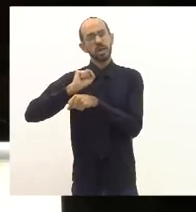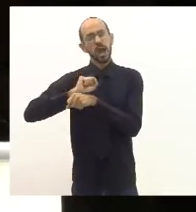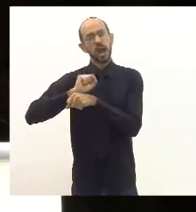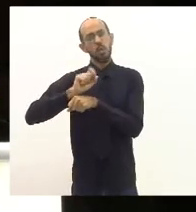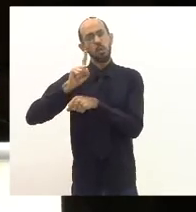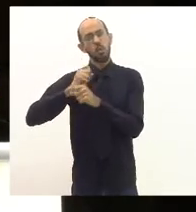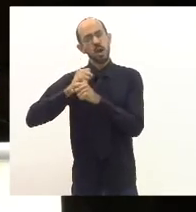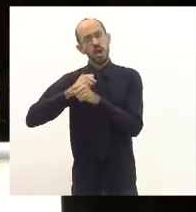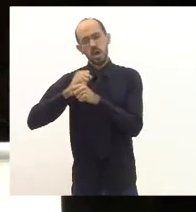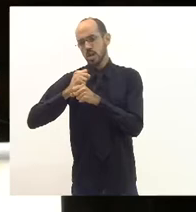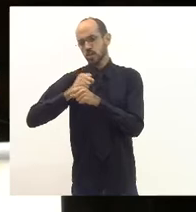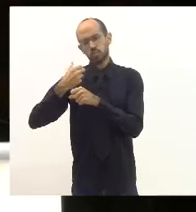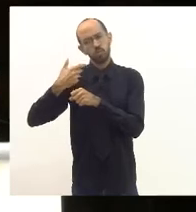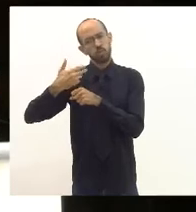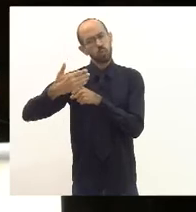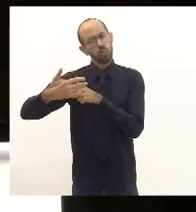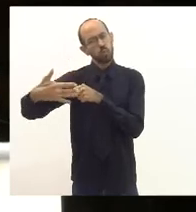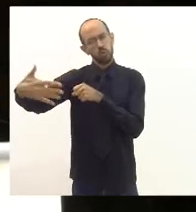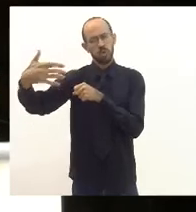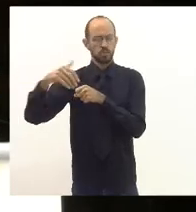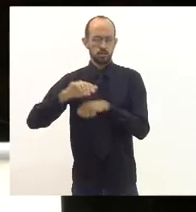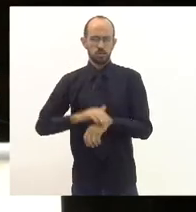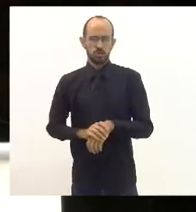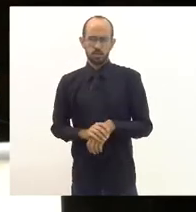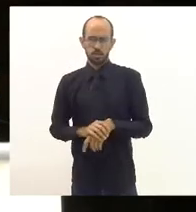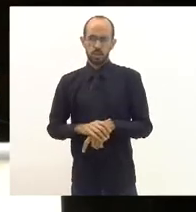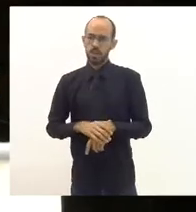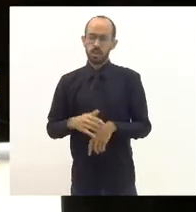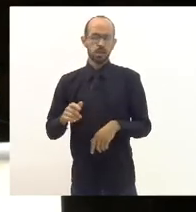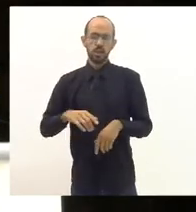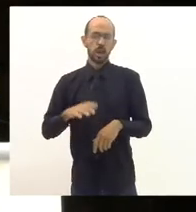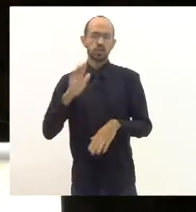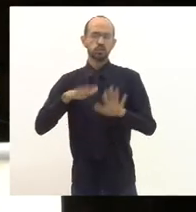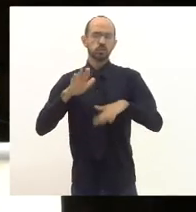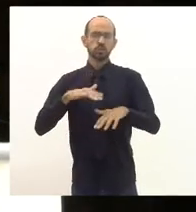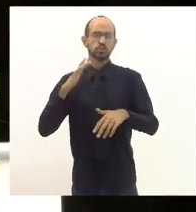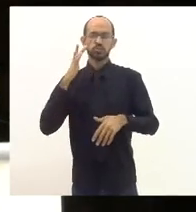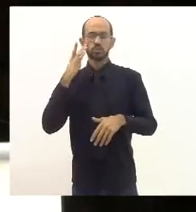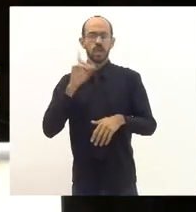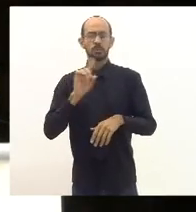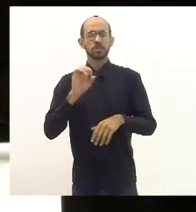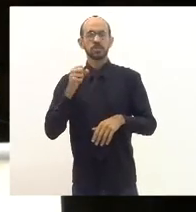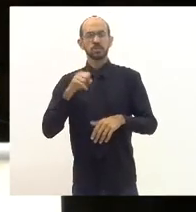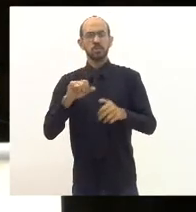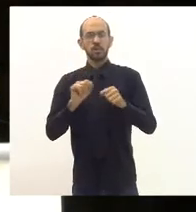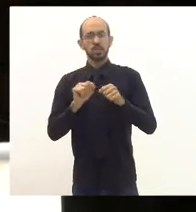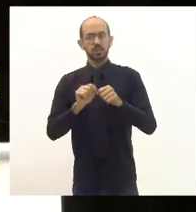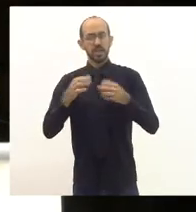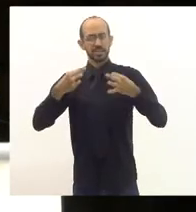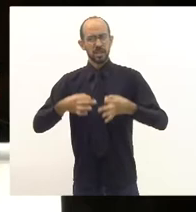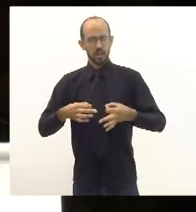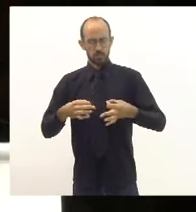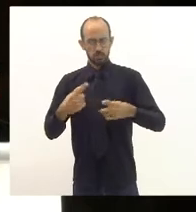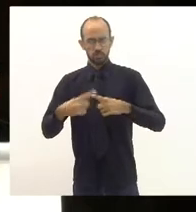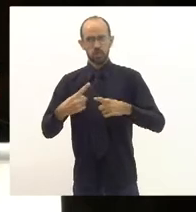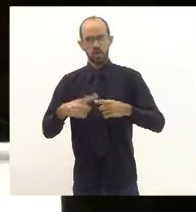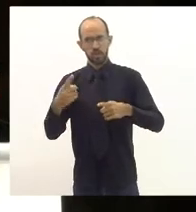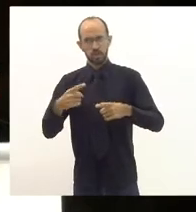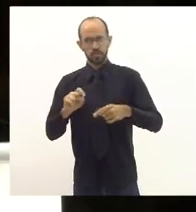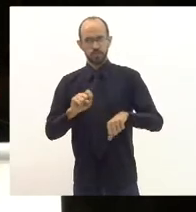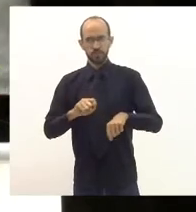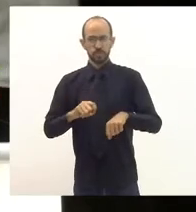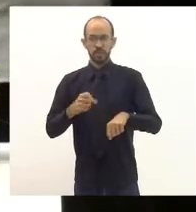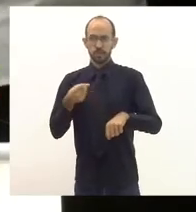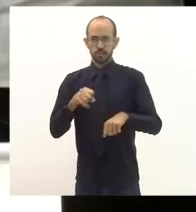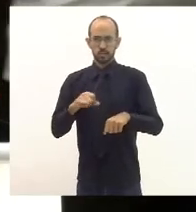meses, para poder ter essa cirurgia realizada. E sabe-se lá se vai ser bem realizada, porque, a partir do momento que você não tem